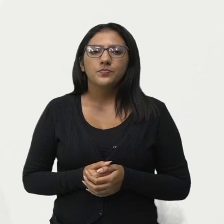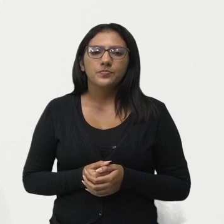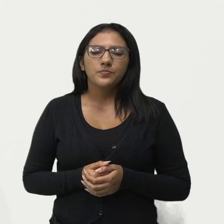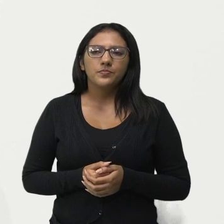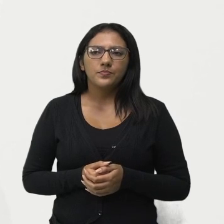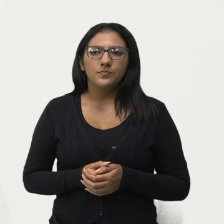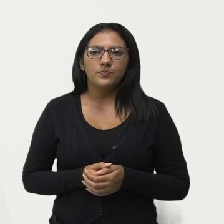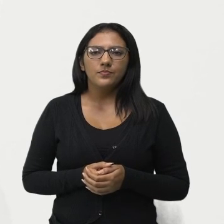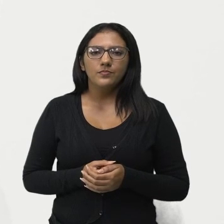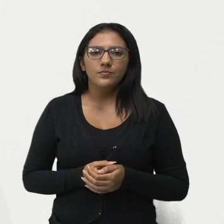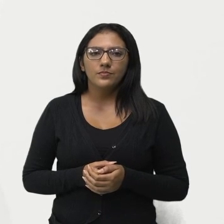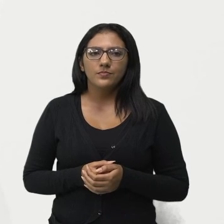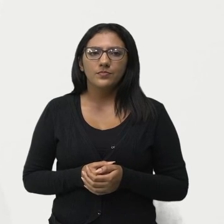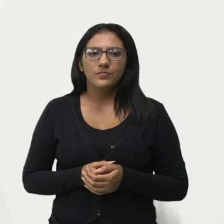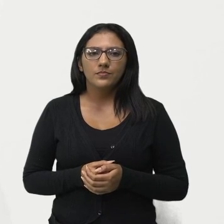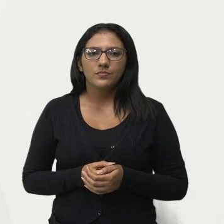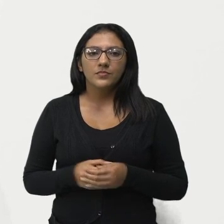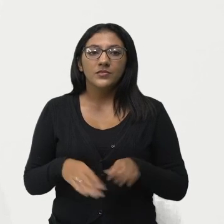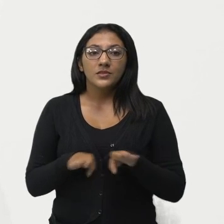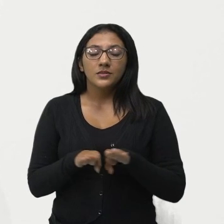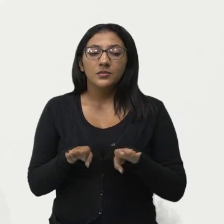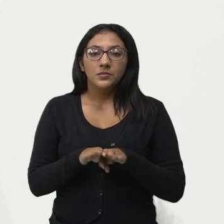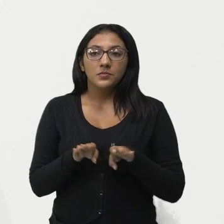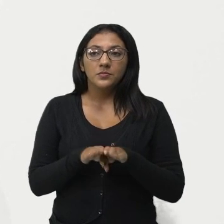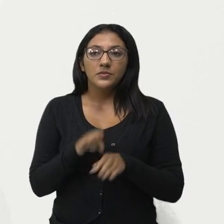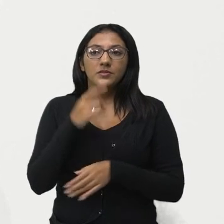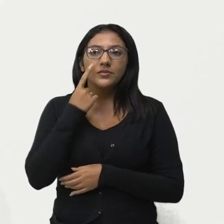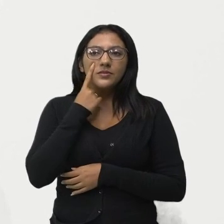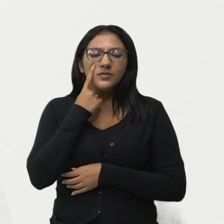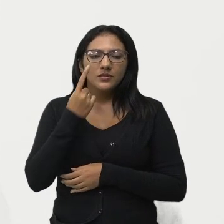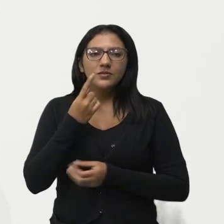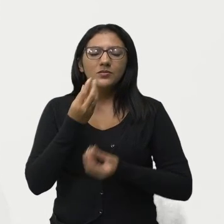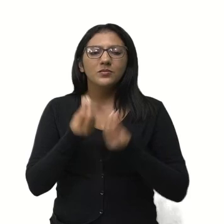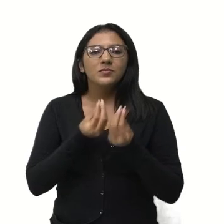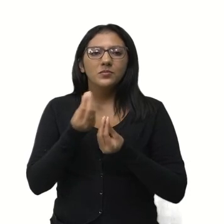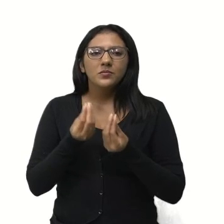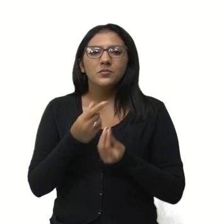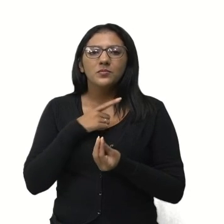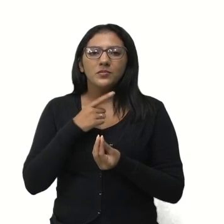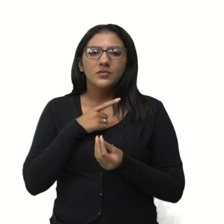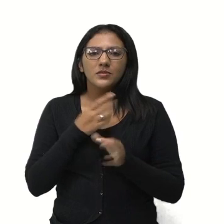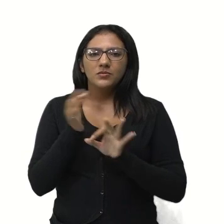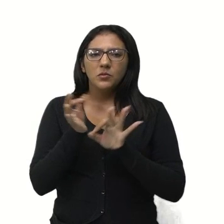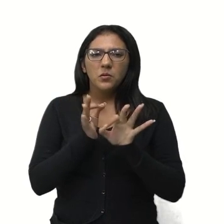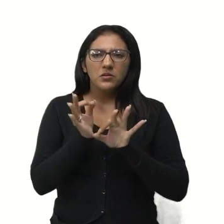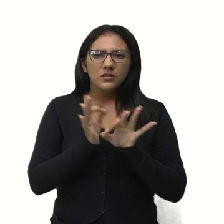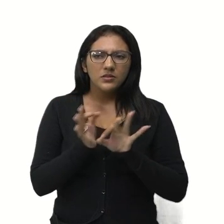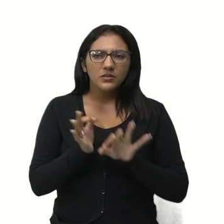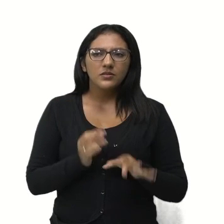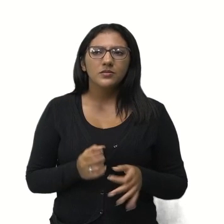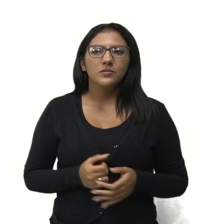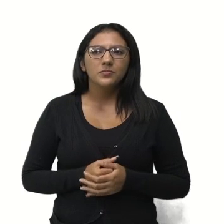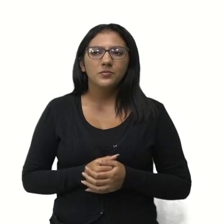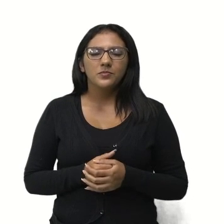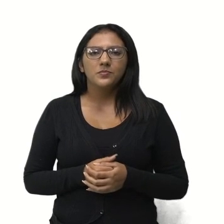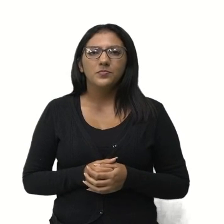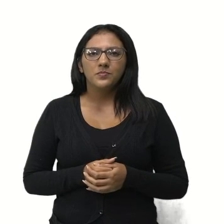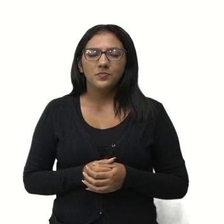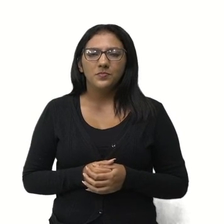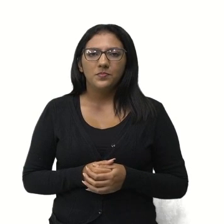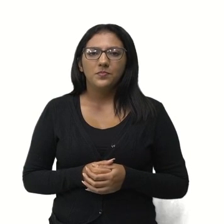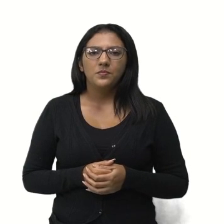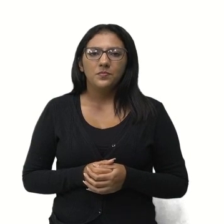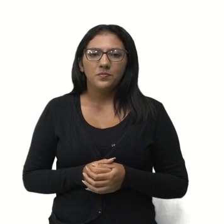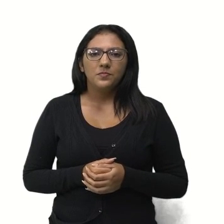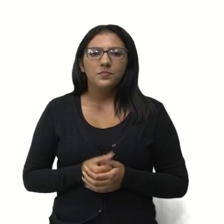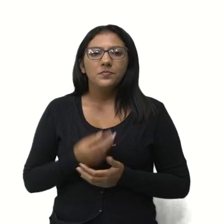aqui também alguns exemplos, né? Como foi aí o caso da